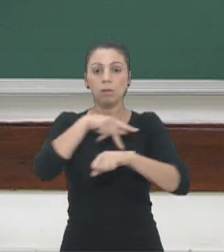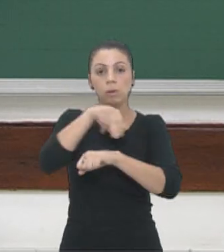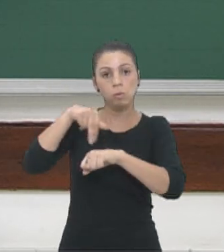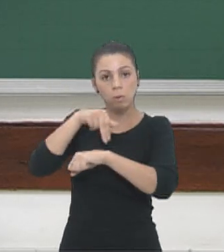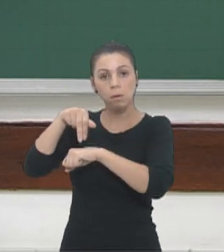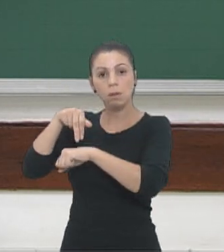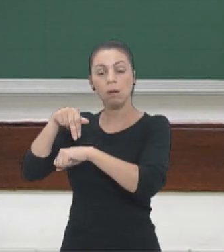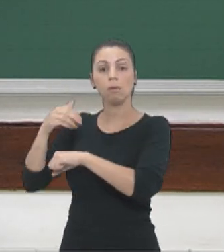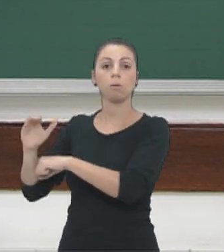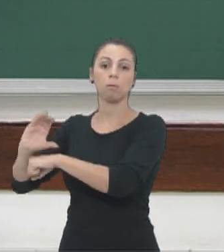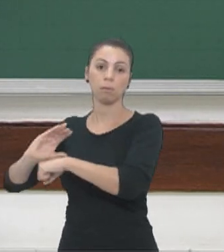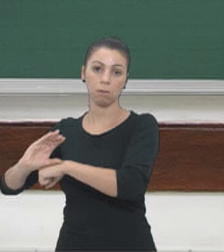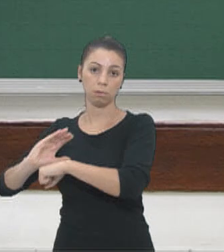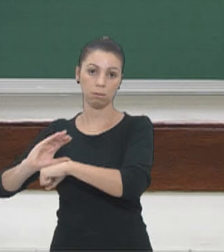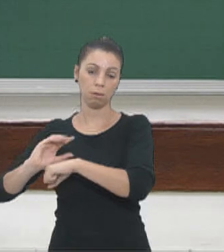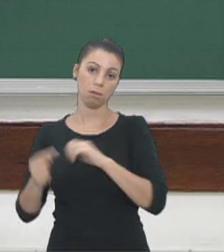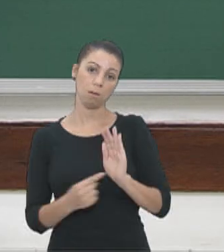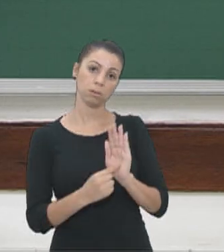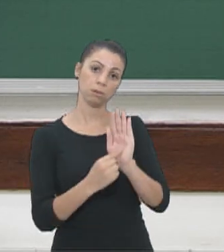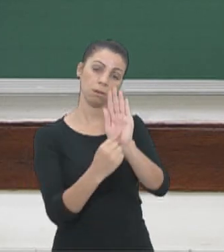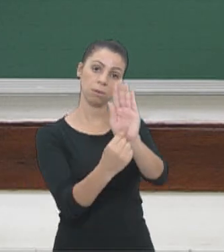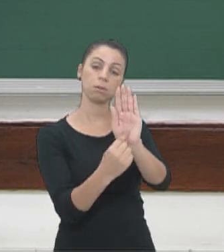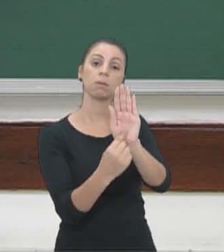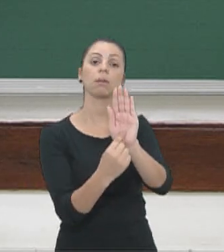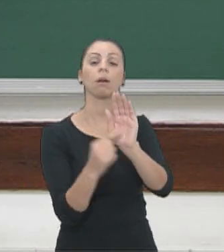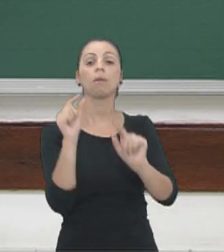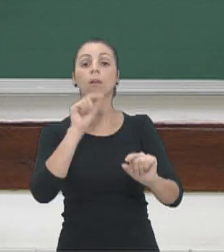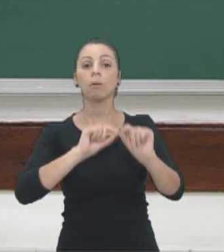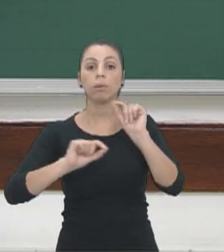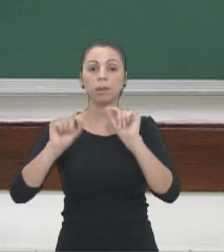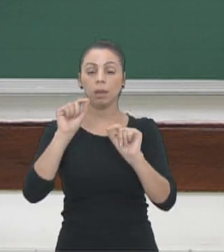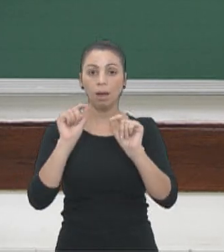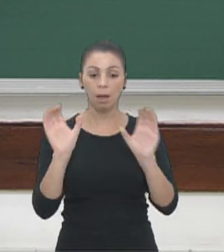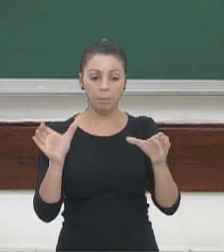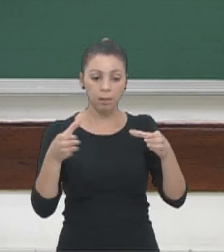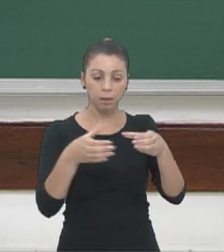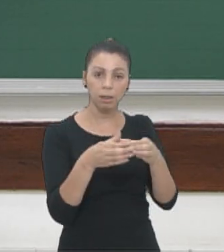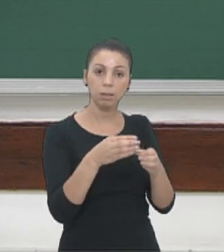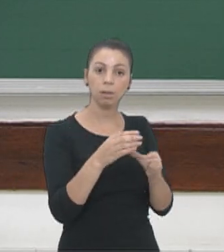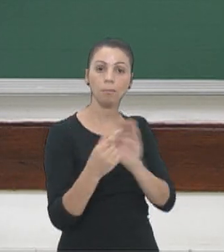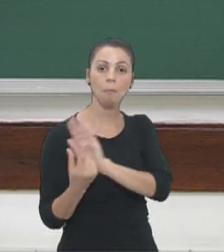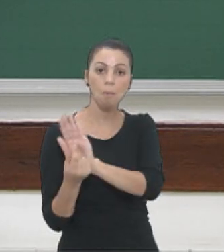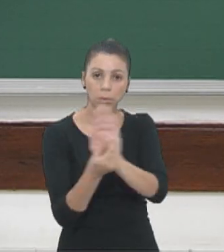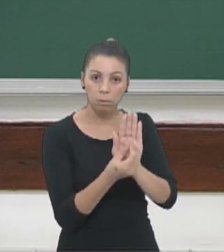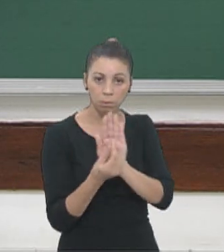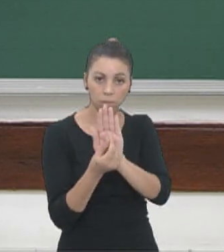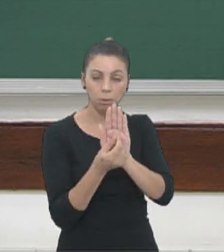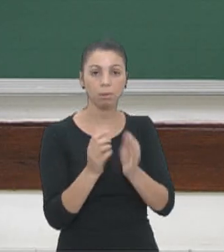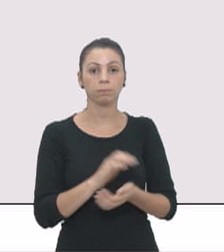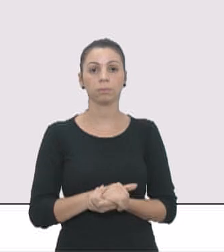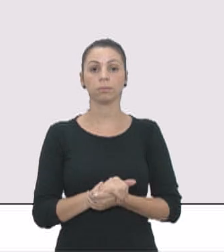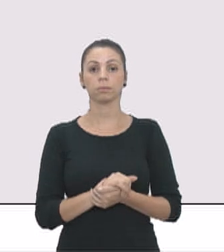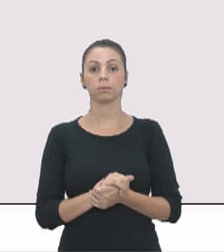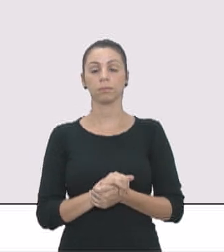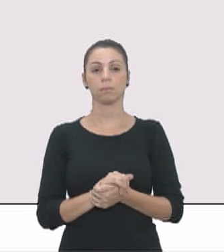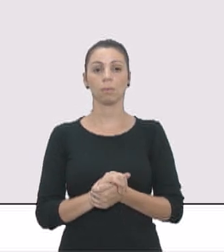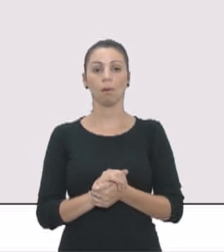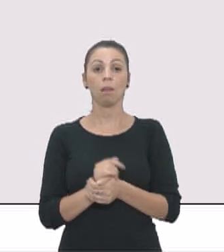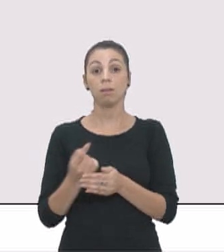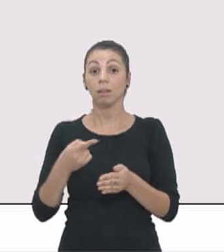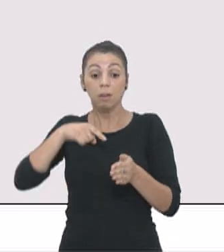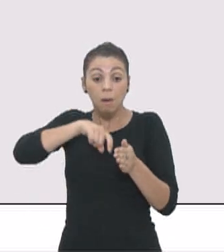Constituinte, representavam a pequena burguesia e as camadas populares e desejavam aprofundar a